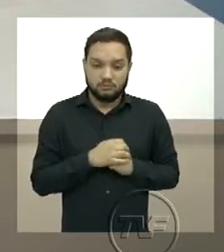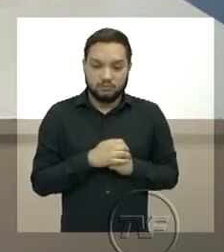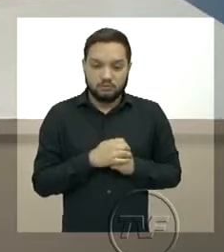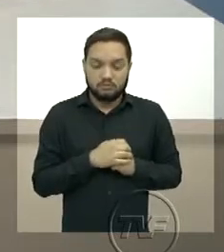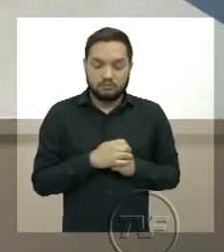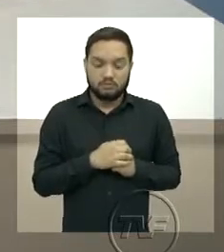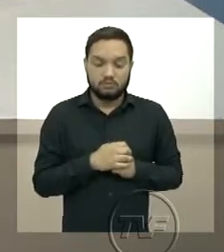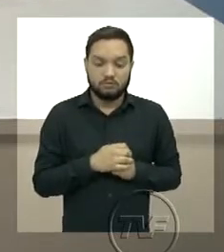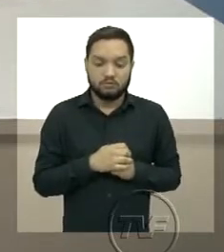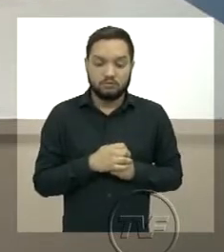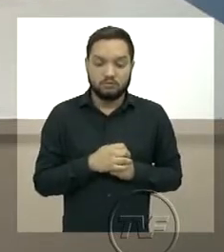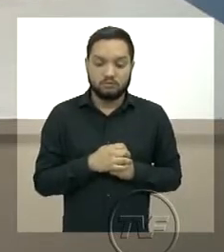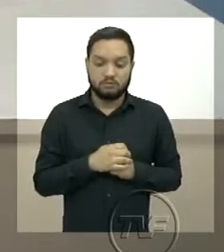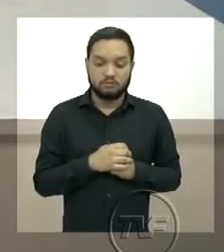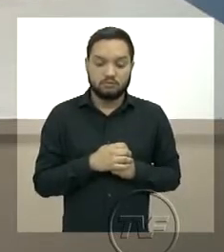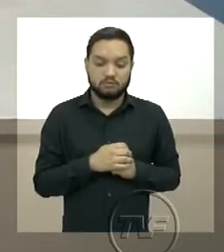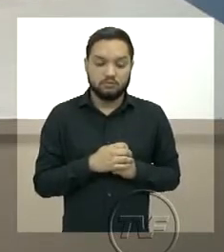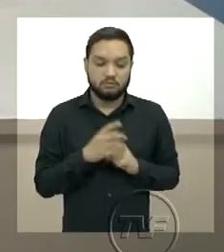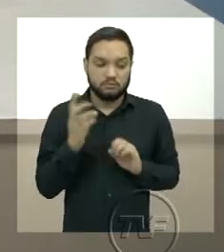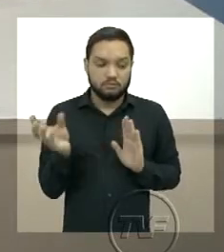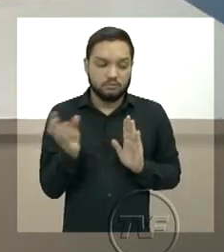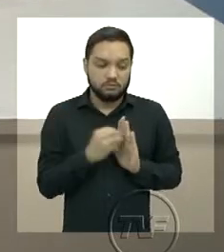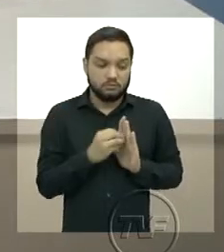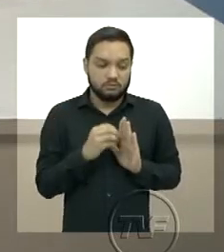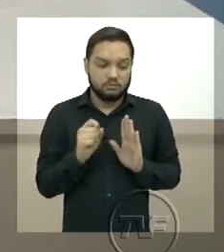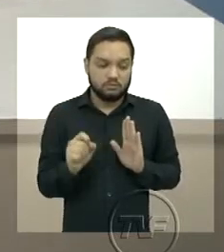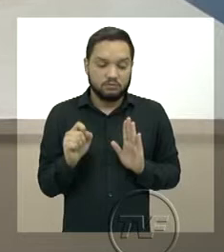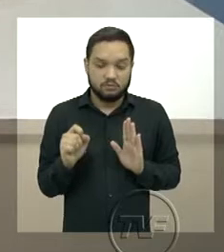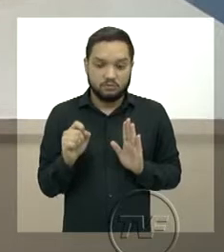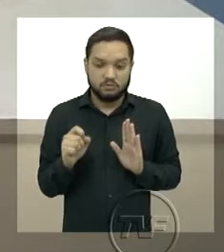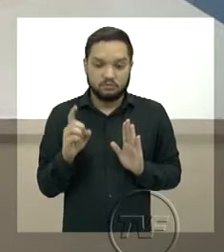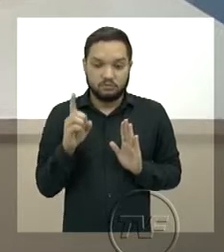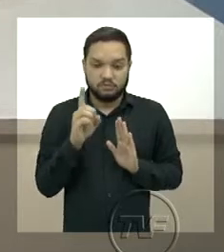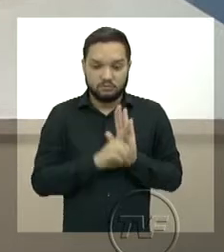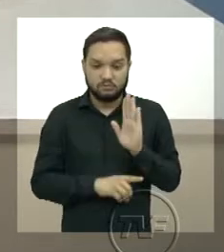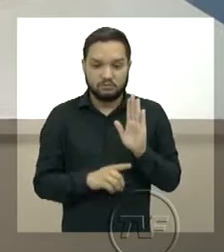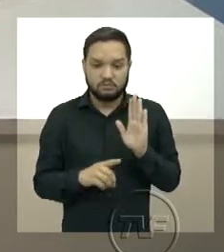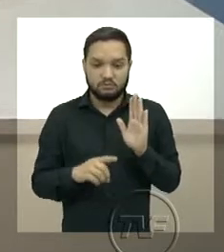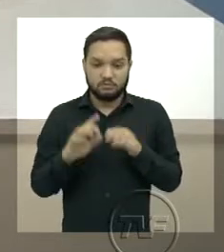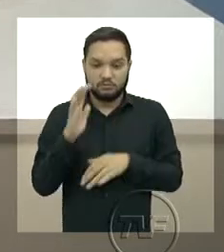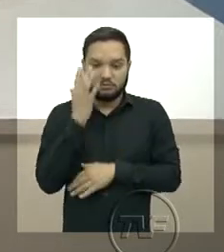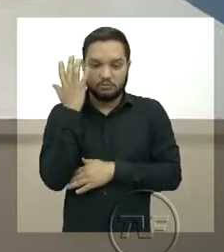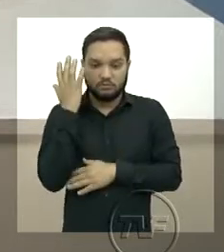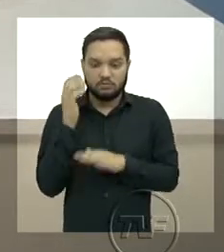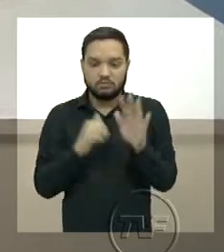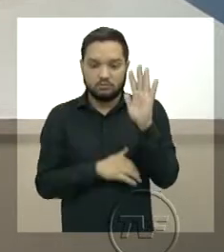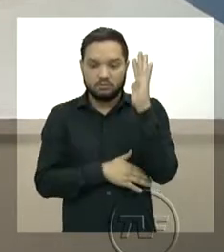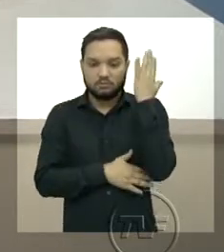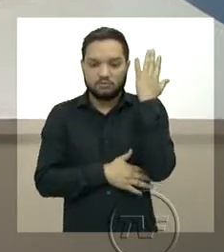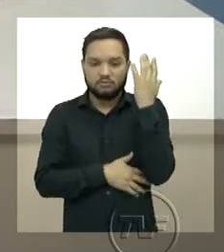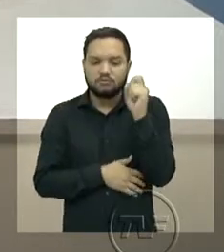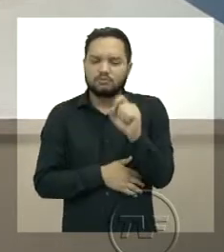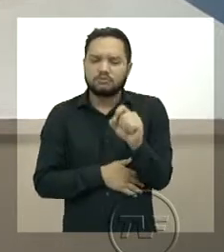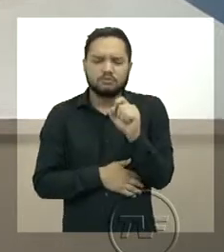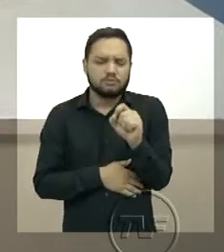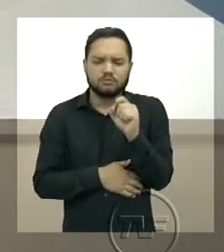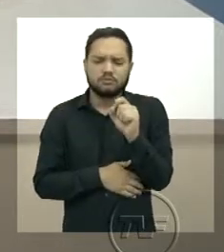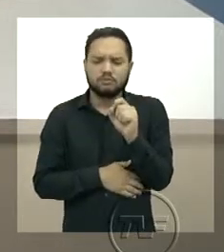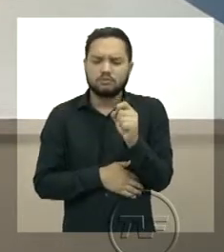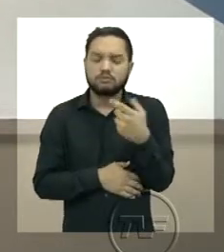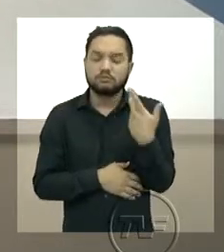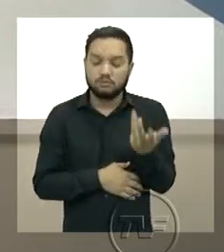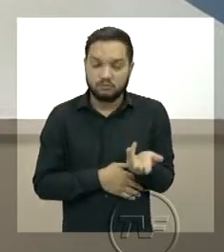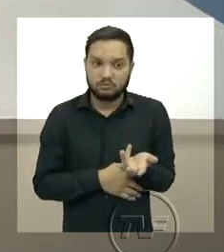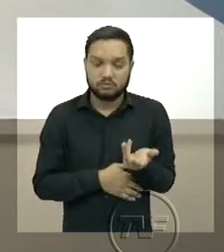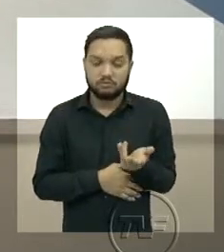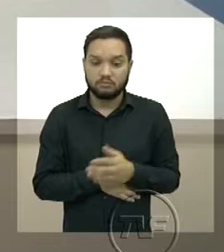Posturas, nesta atualização do Código da Cidade, o direito à natureza de existir. Né? Em que consiste esse direito?